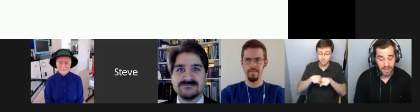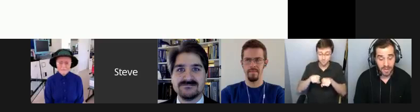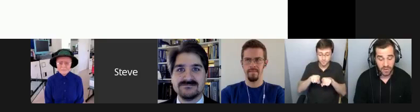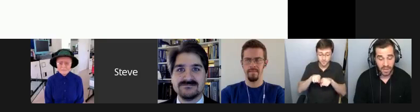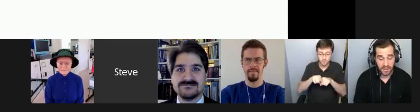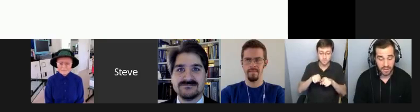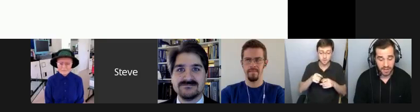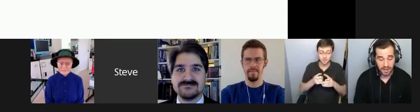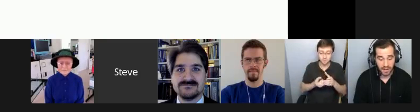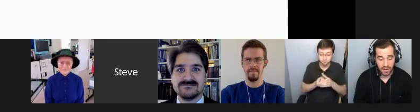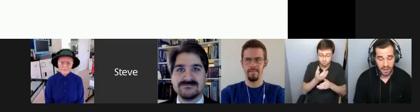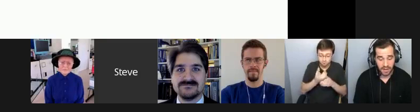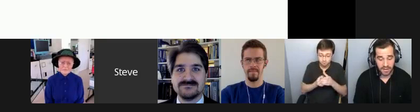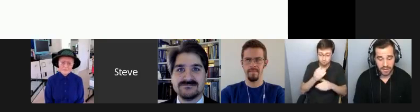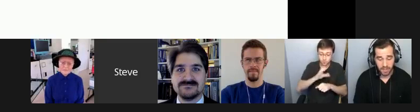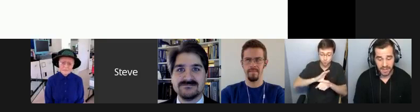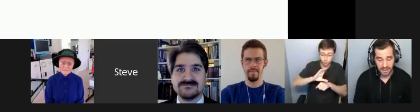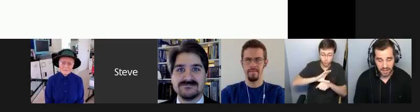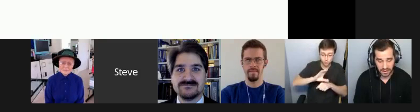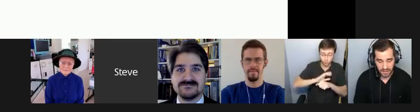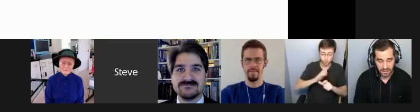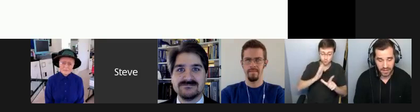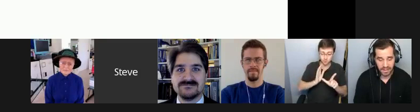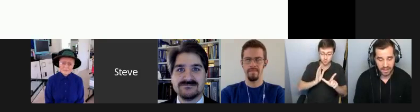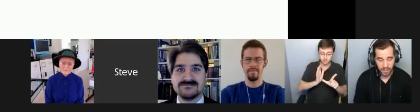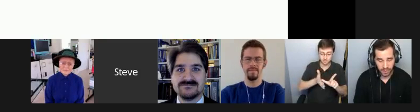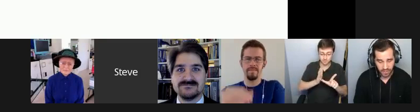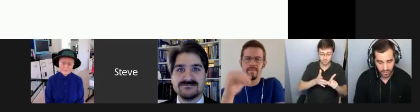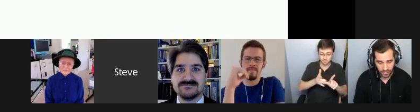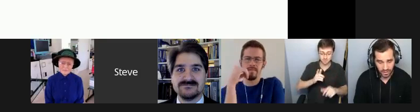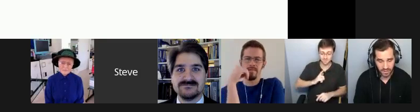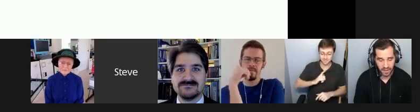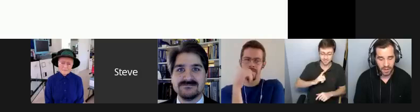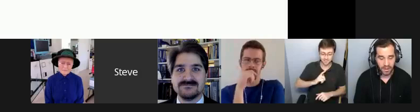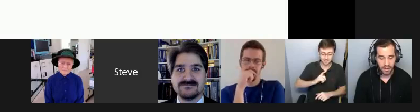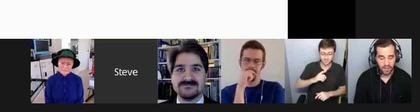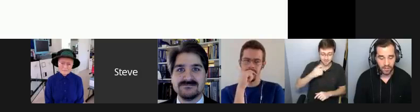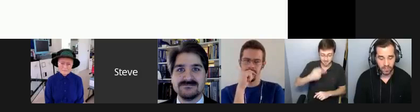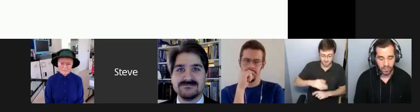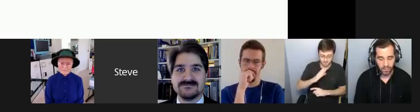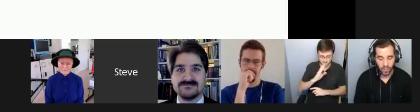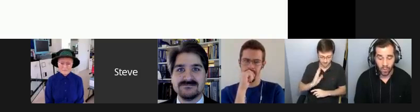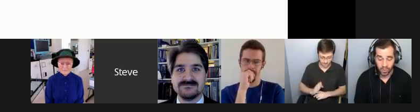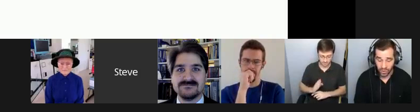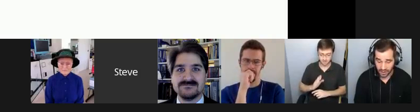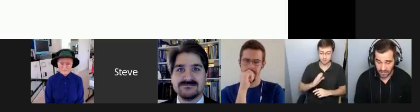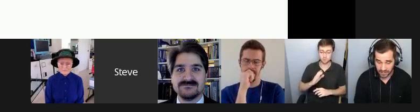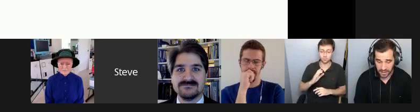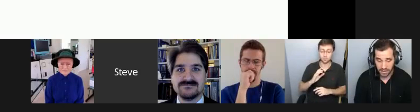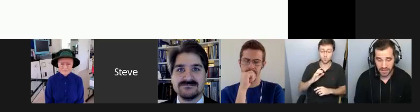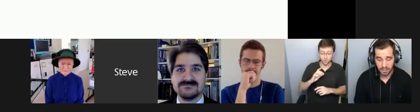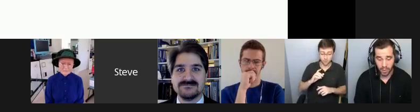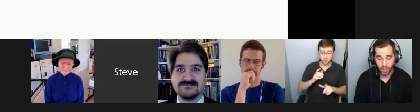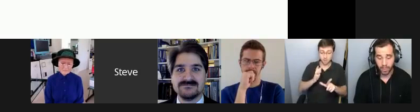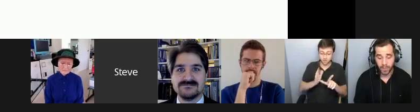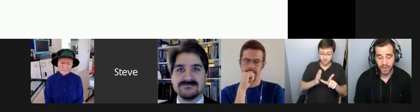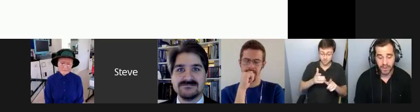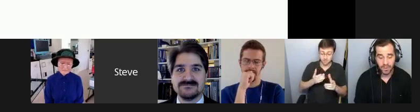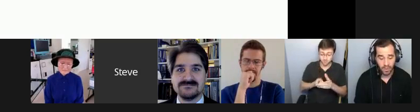um número crescente dessas pesquisas, dessas produções Então, o curso Letras Libras,